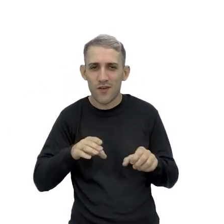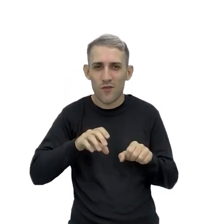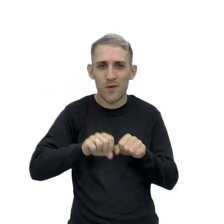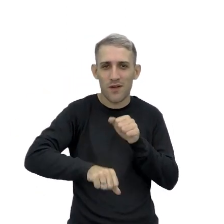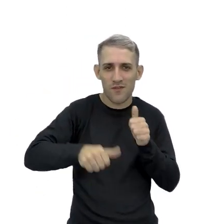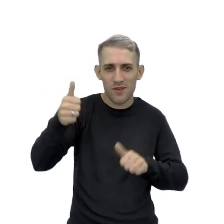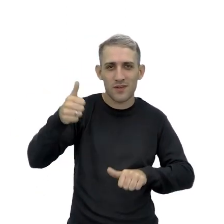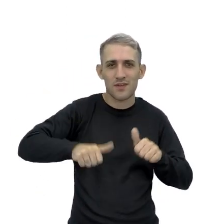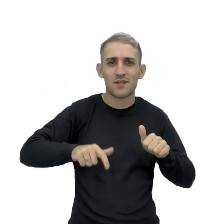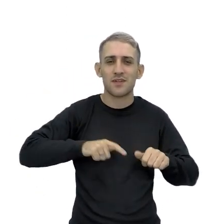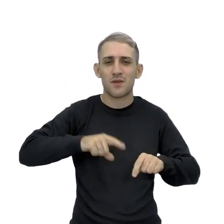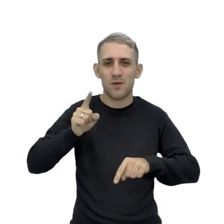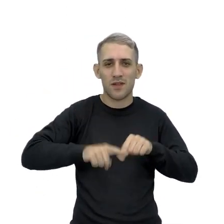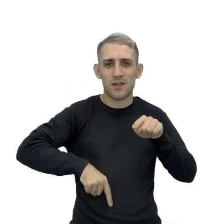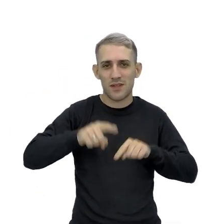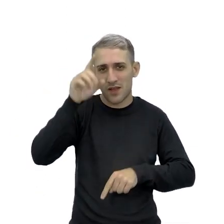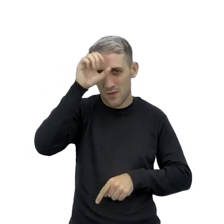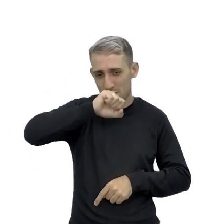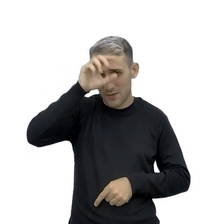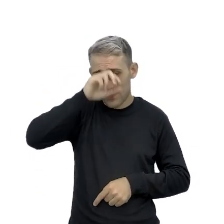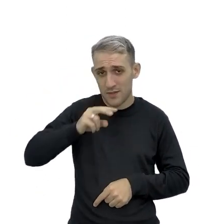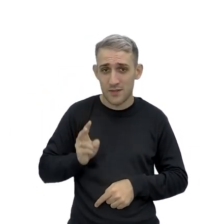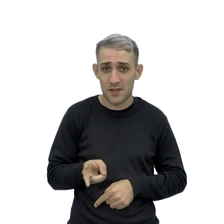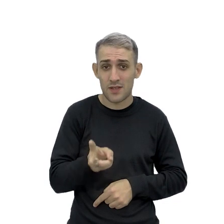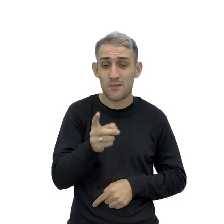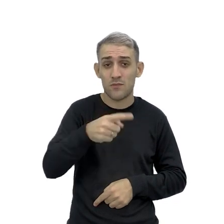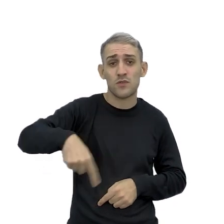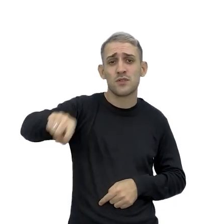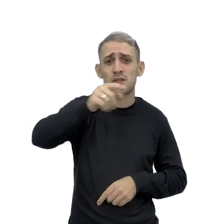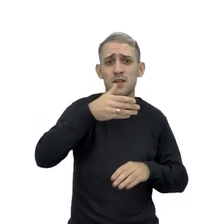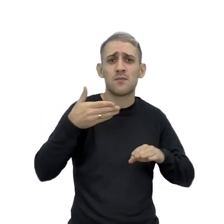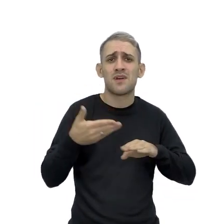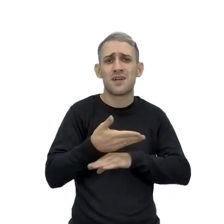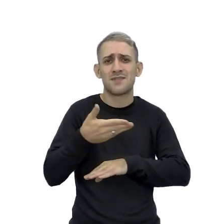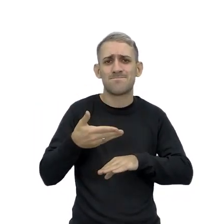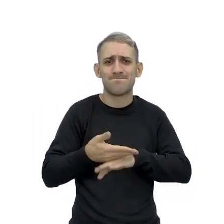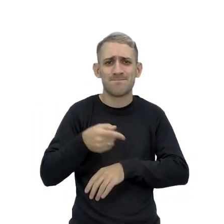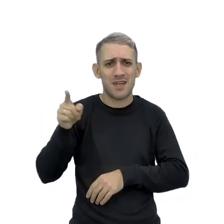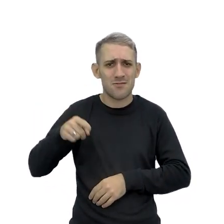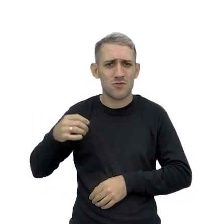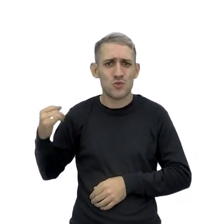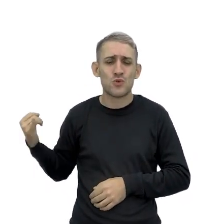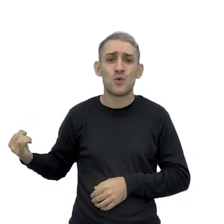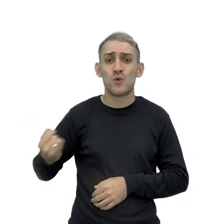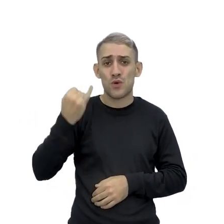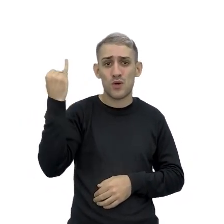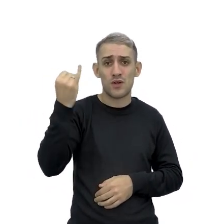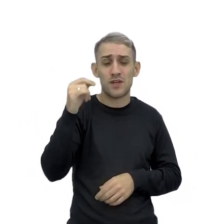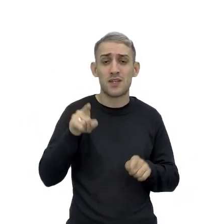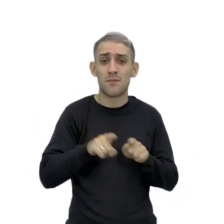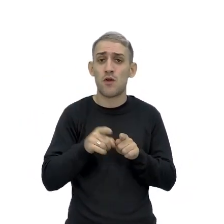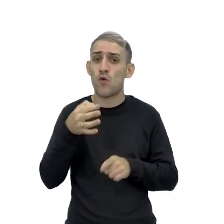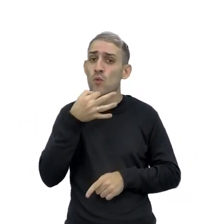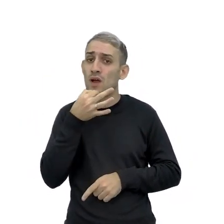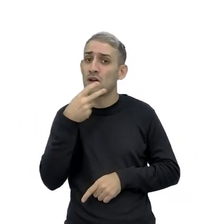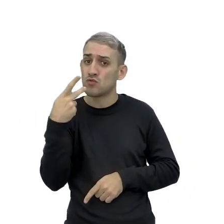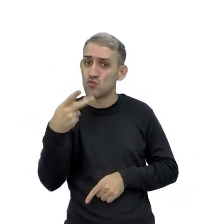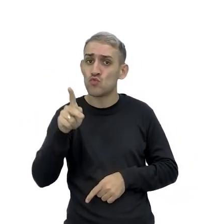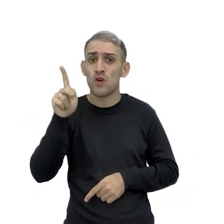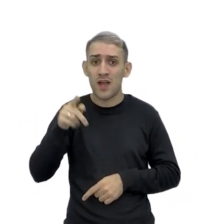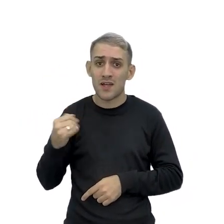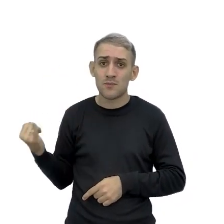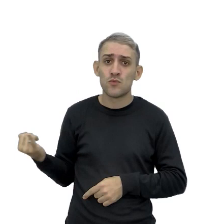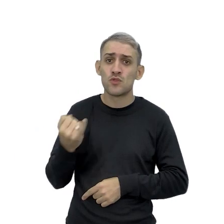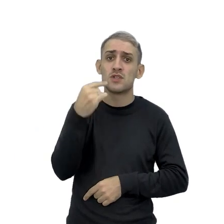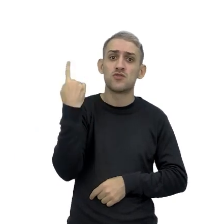do material Aprender Sempre. Sua participação é sempre muito importante e sua opinião é fundamental para